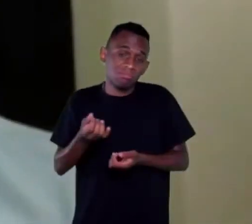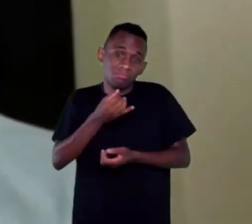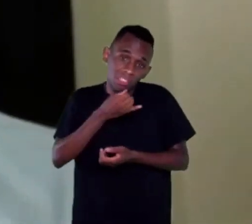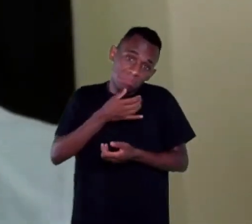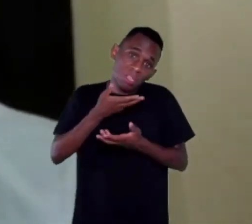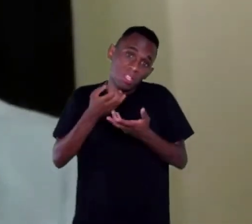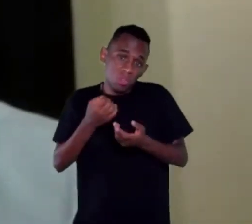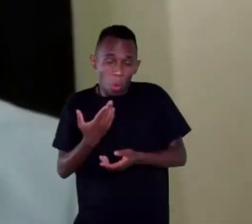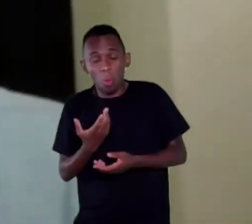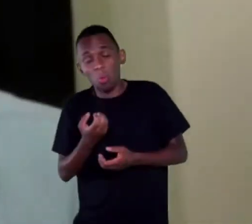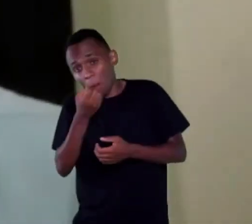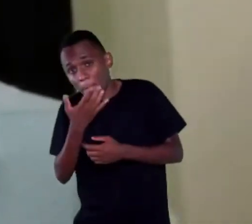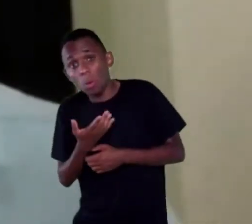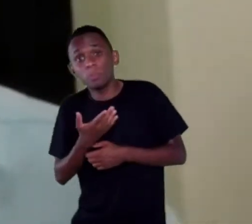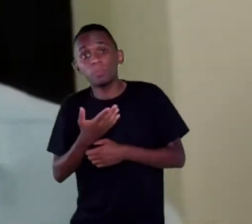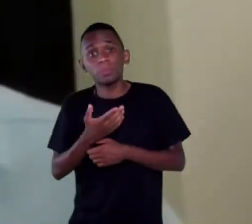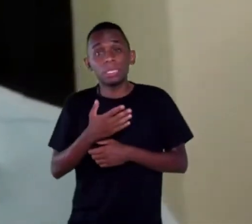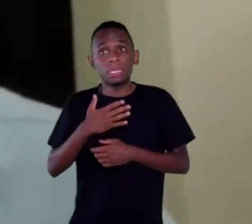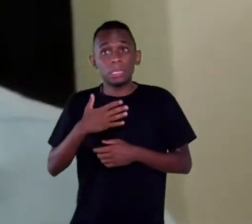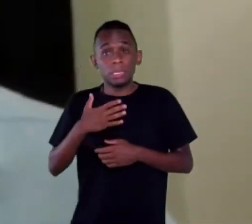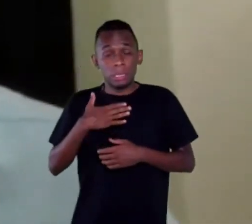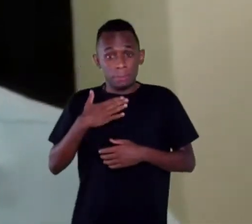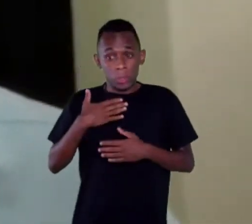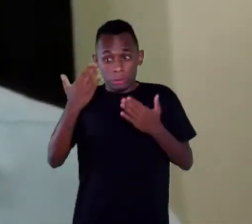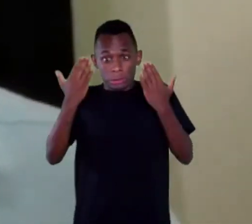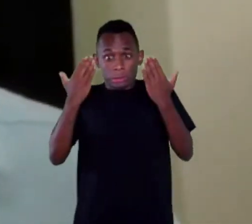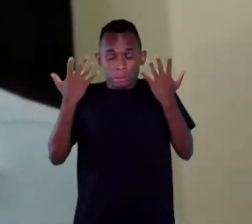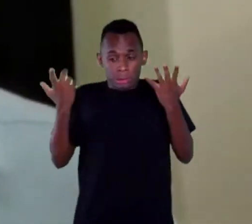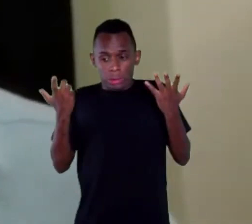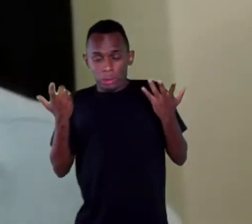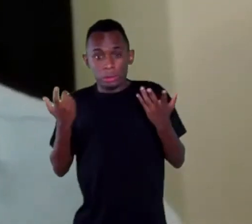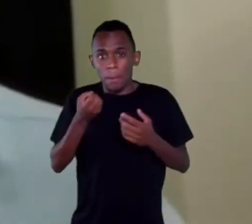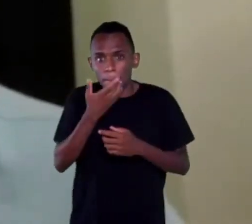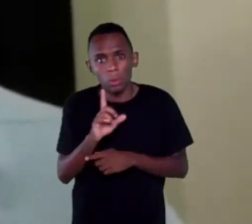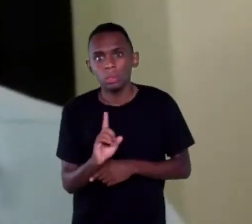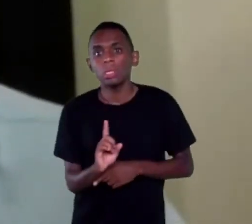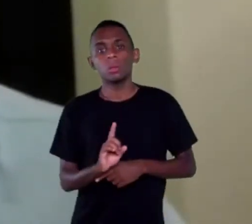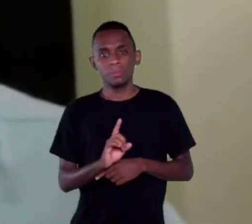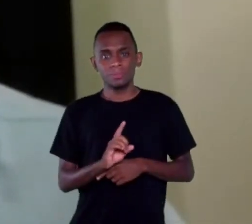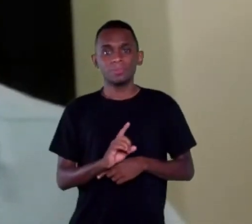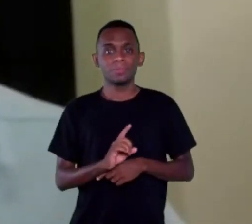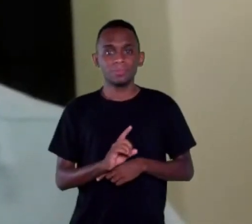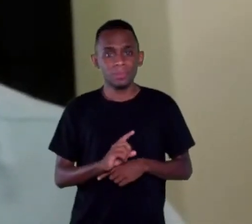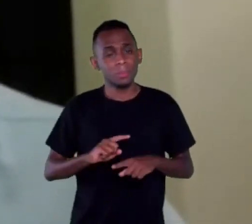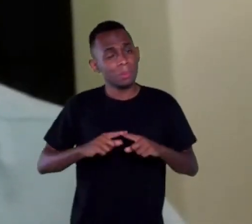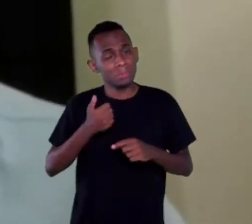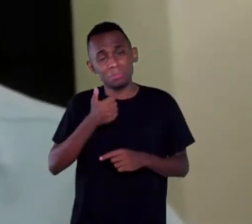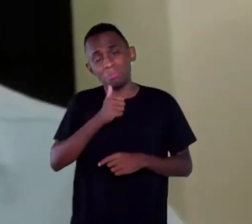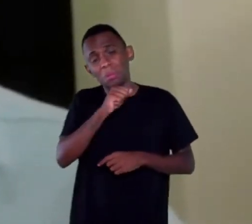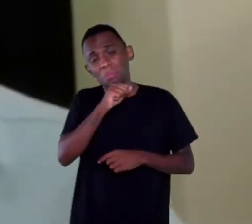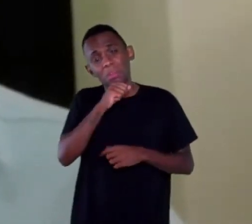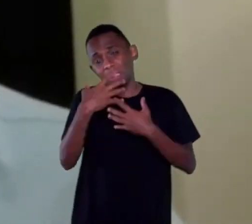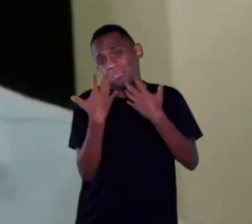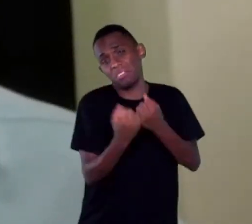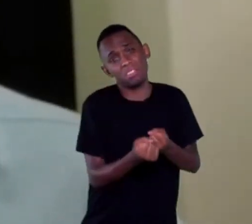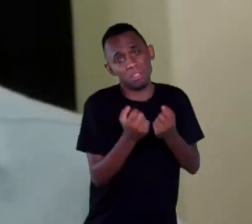que para o psicológico não foi tão bom não, sabe, Josane? Mas a minha mãe tinha que aceitar. O pessoal pergunta para ela,